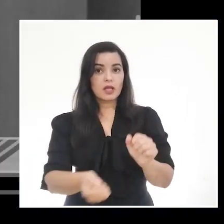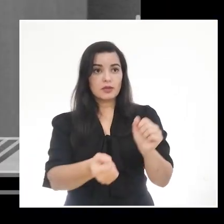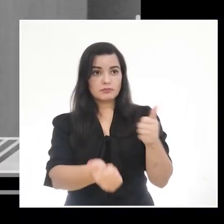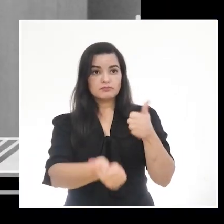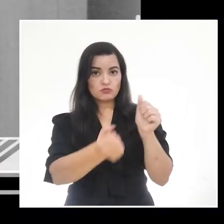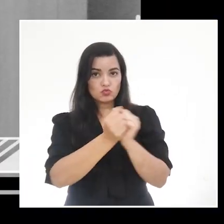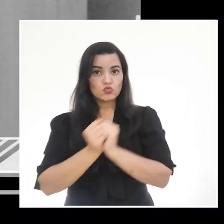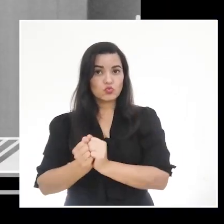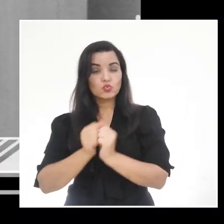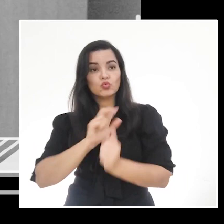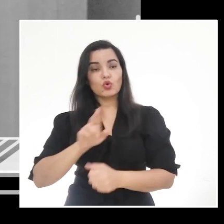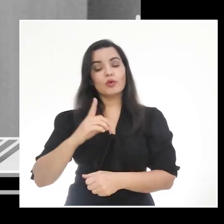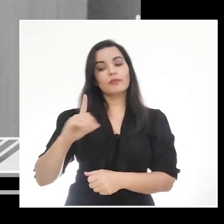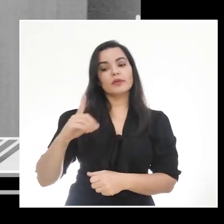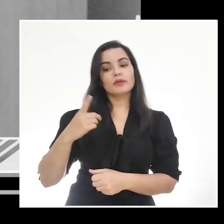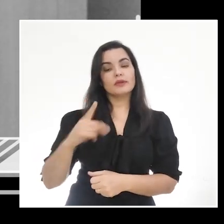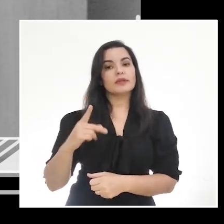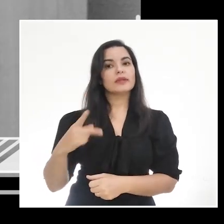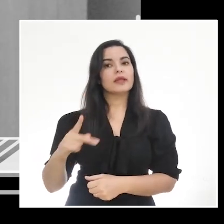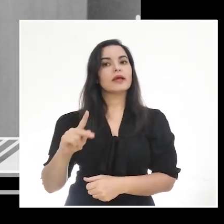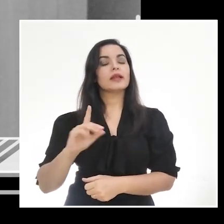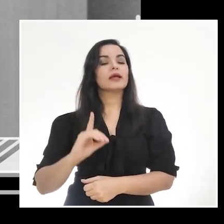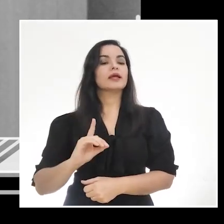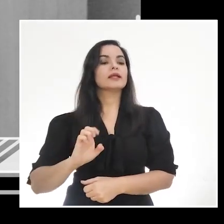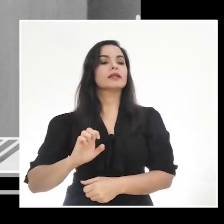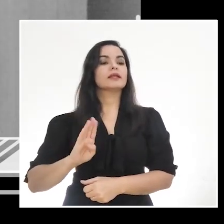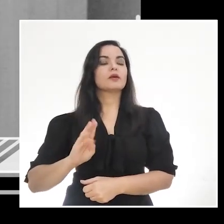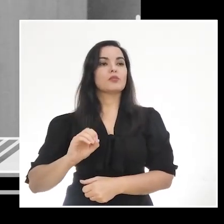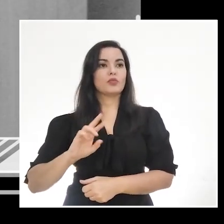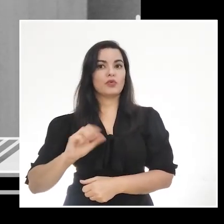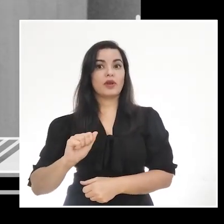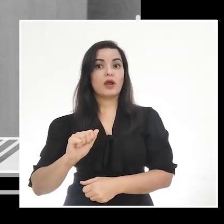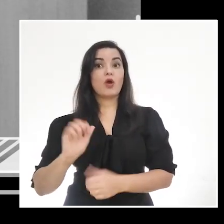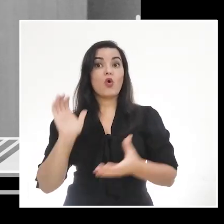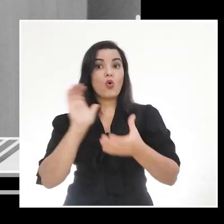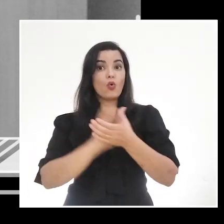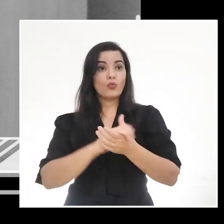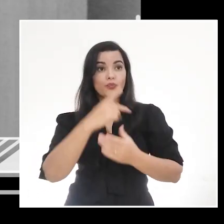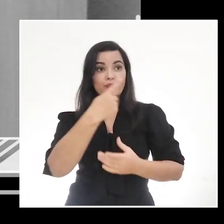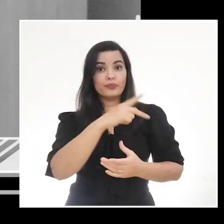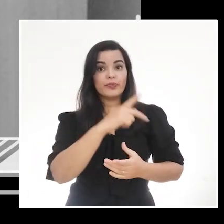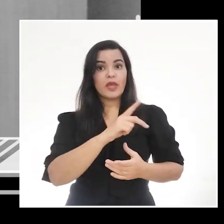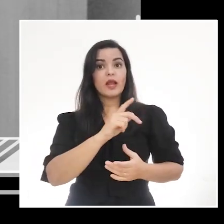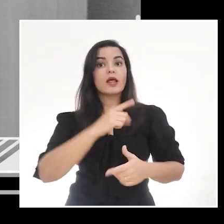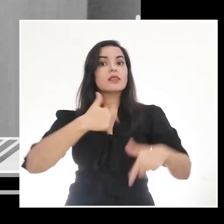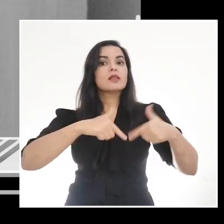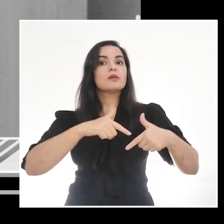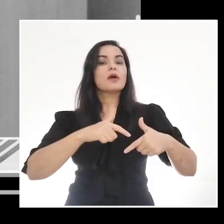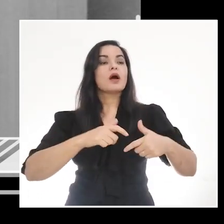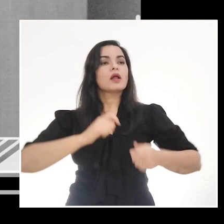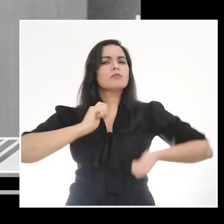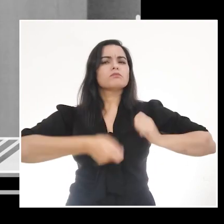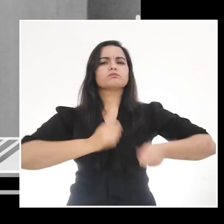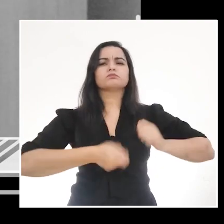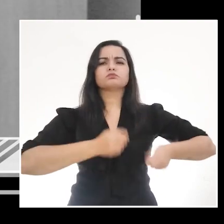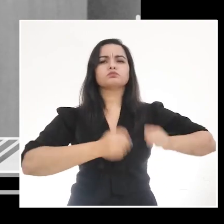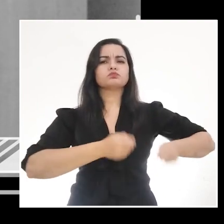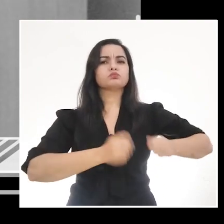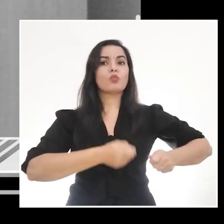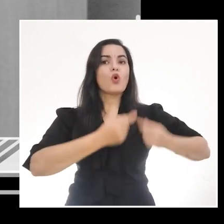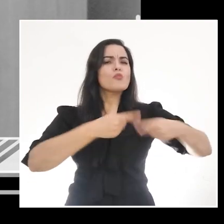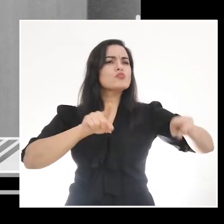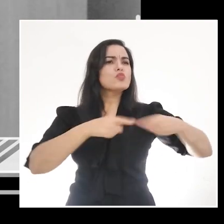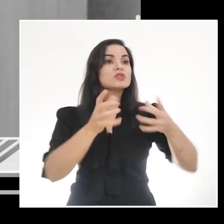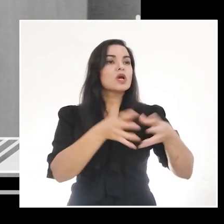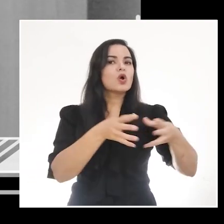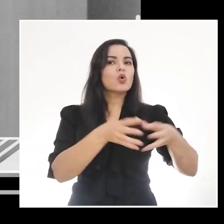Eu tinha uma secretária chamada Débora e o esposo dela era